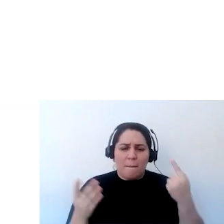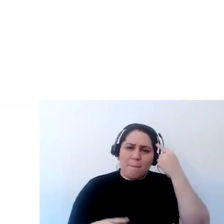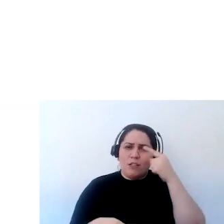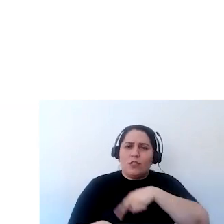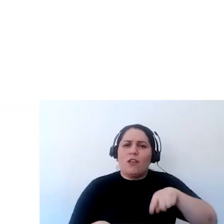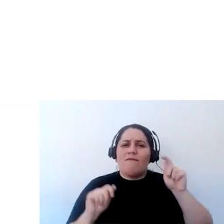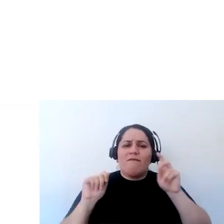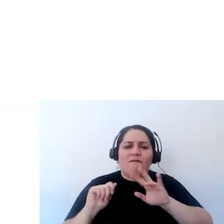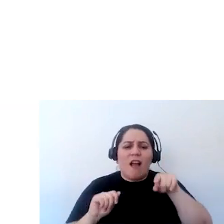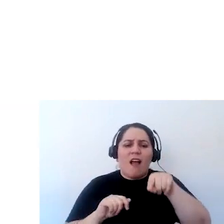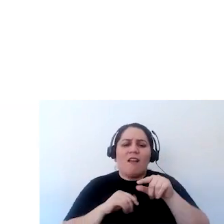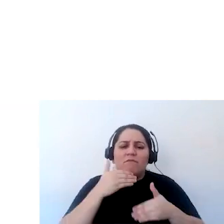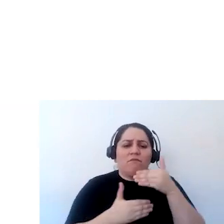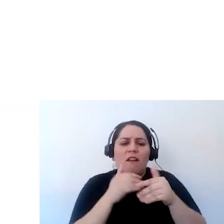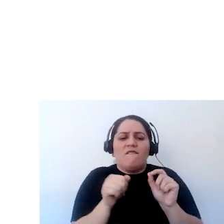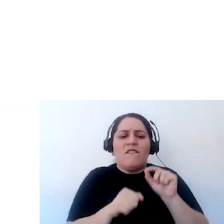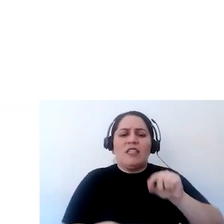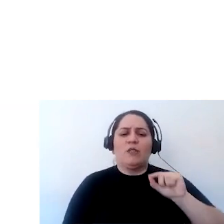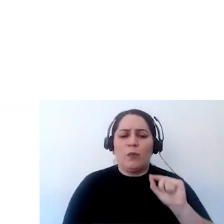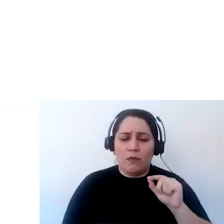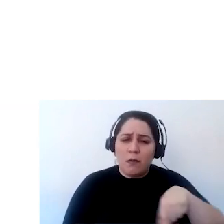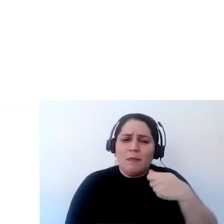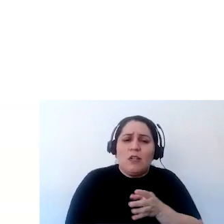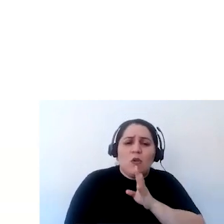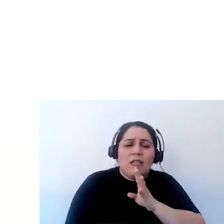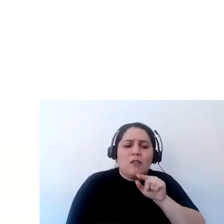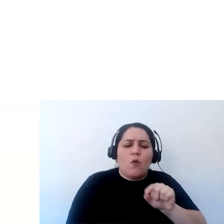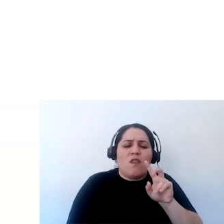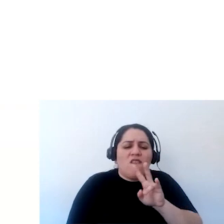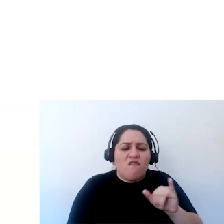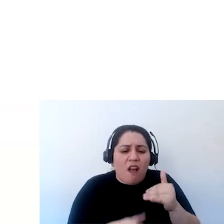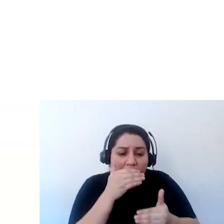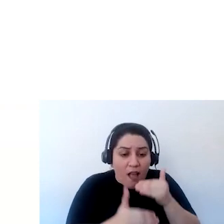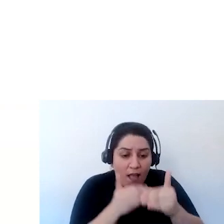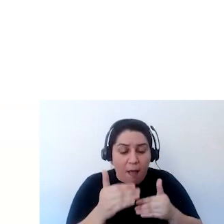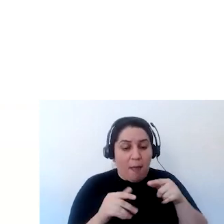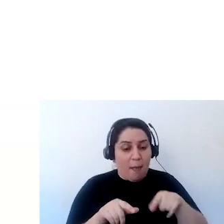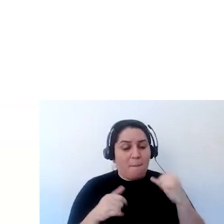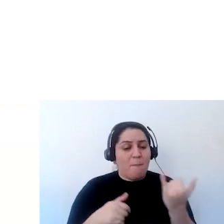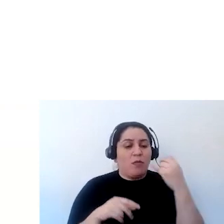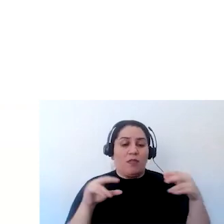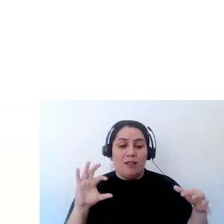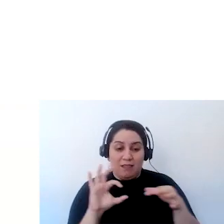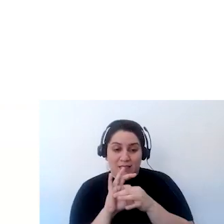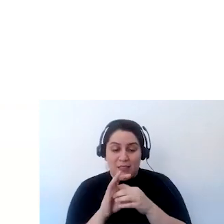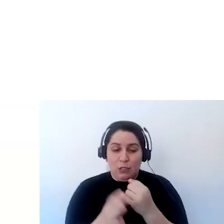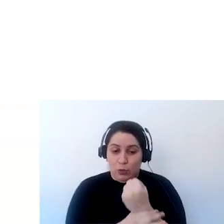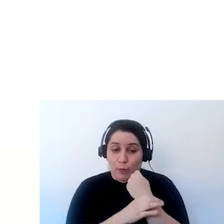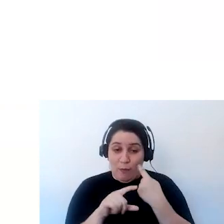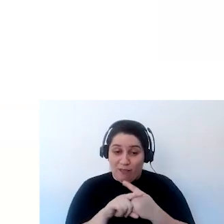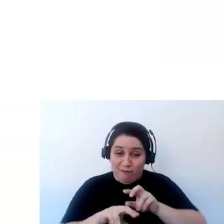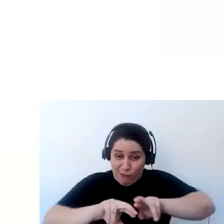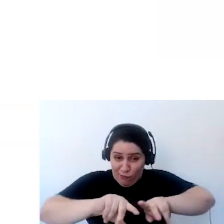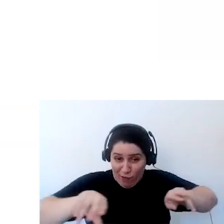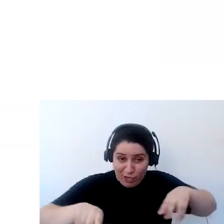construído. Mas por que importa saber o que está sendo construído para a segurança, né? Diferentes produtos vão ter diferentes ameaças.